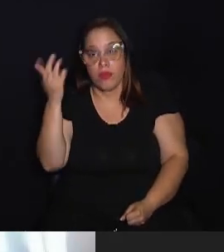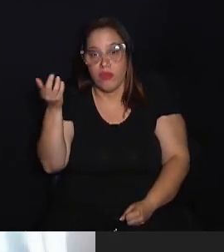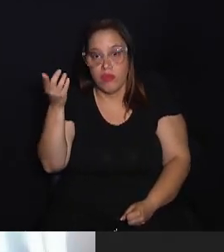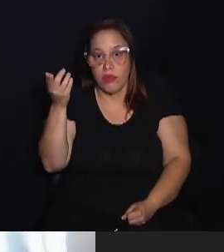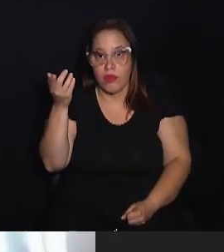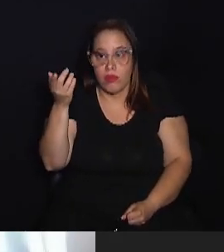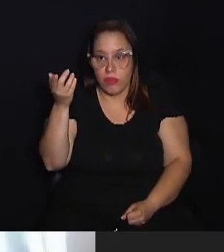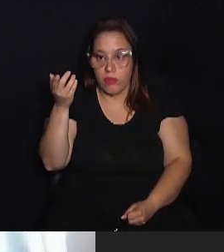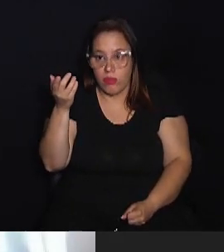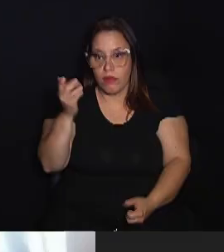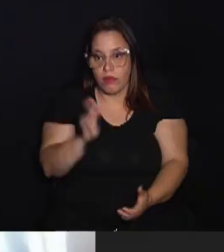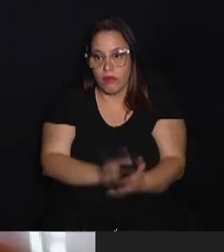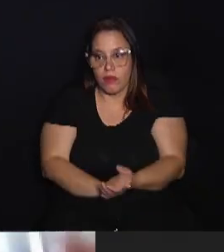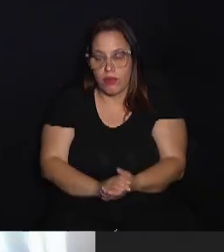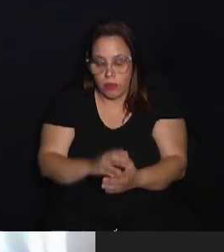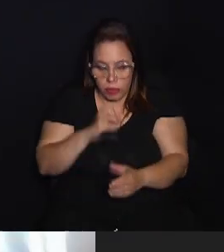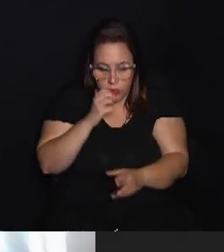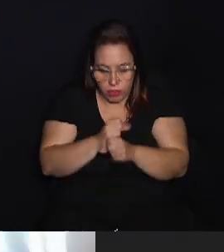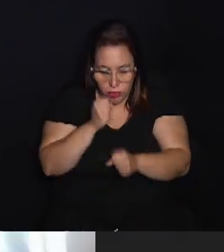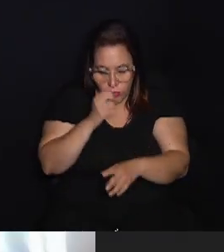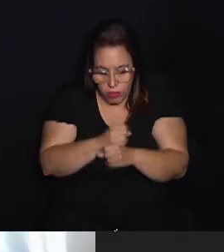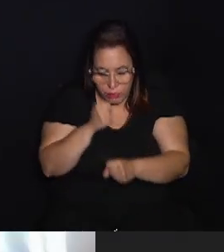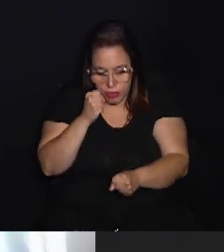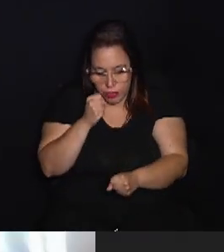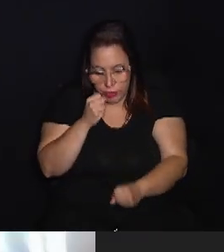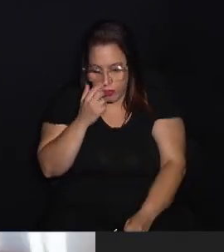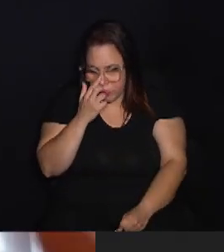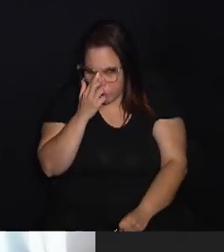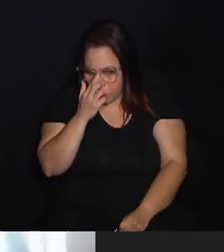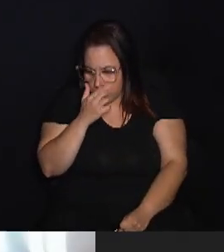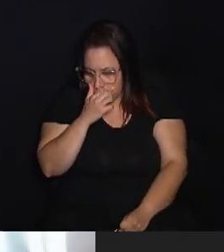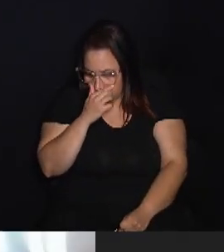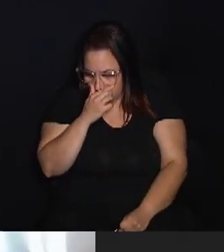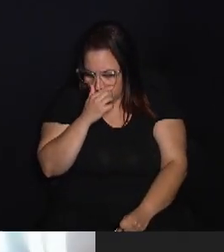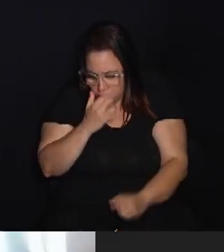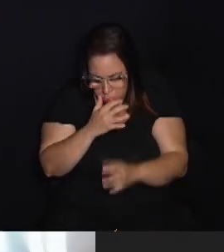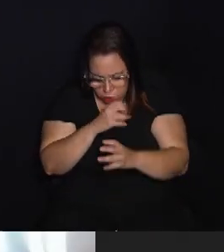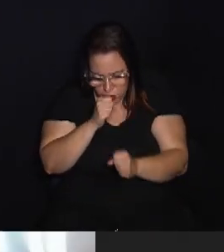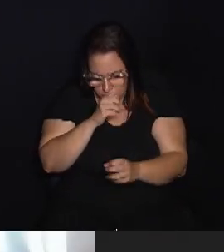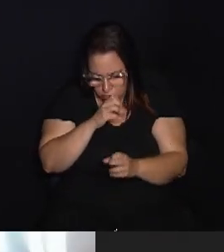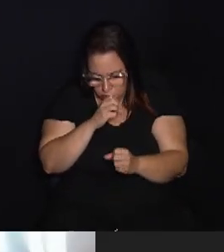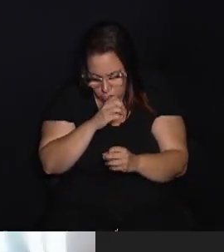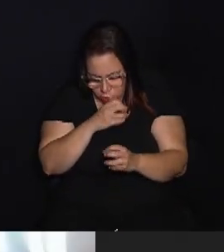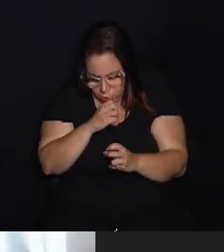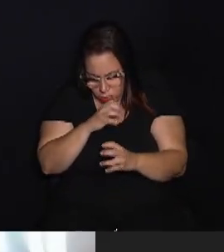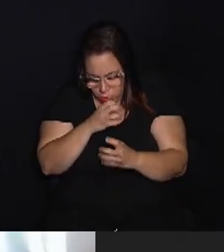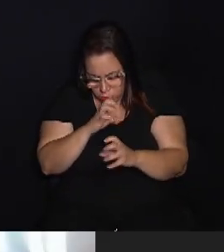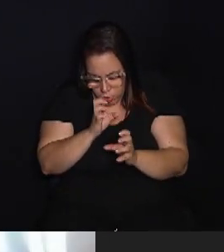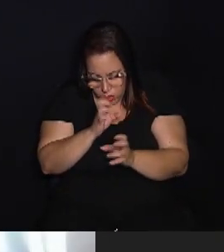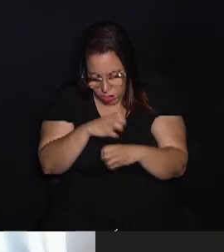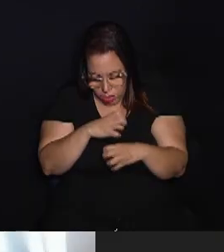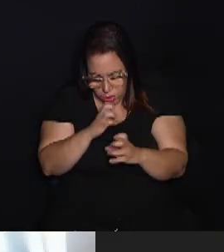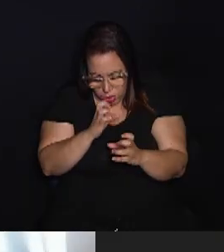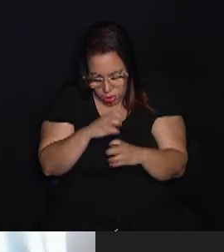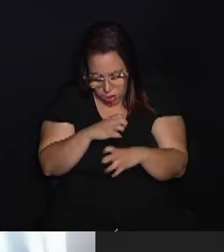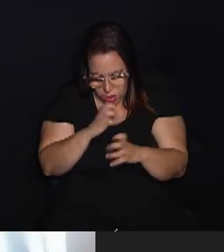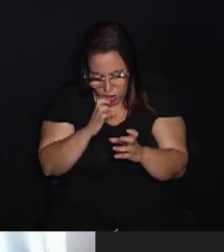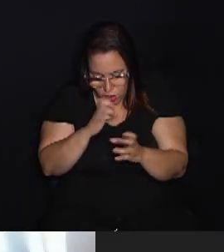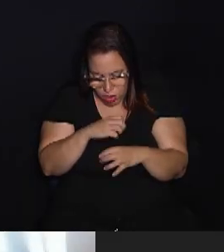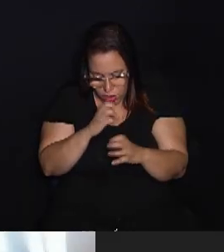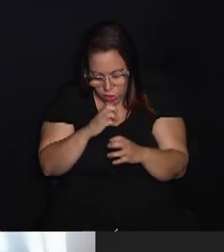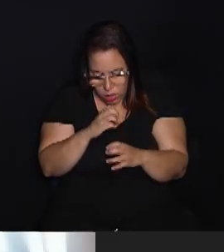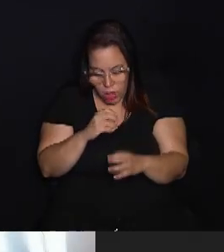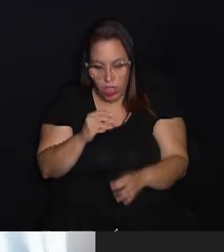que os laboratórios tenham essa tecnologia disponível, que isso